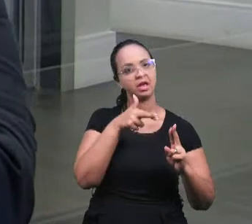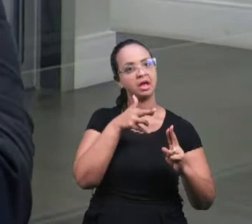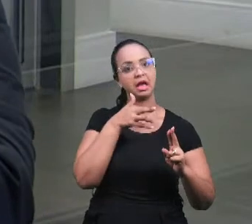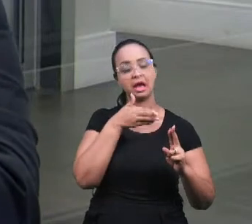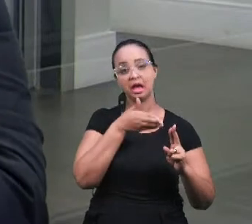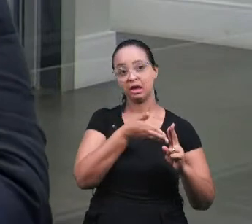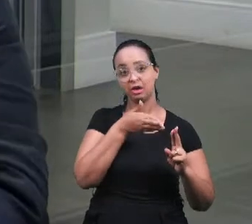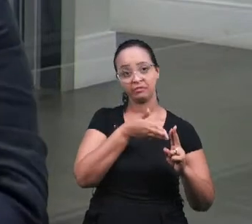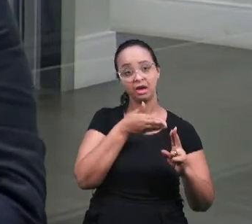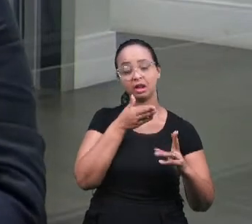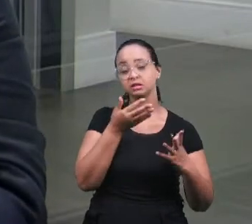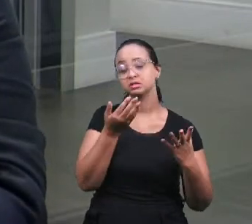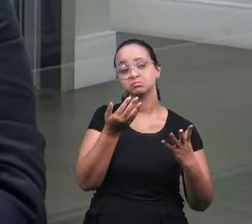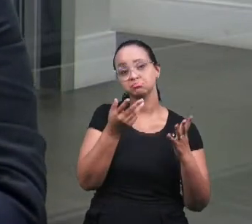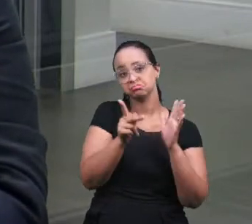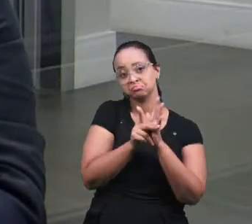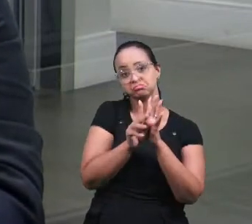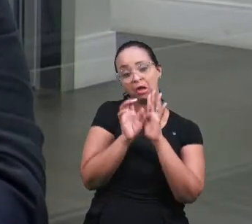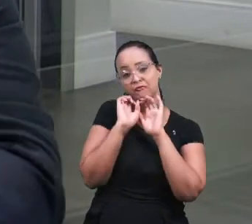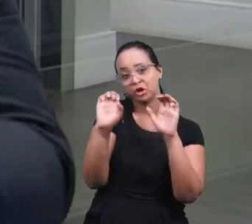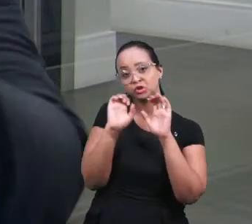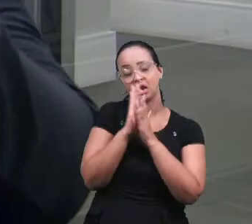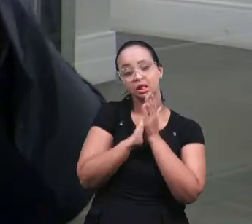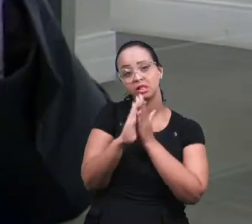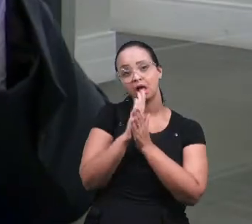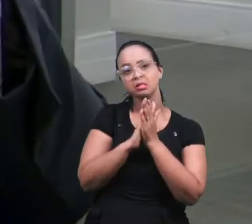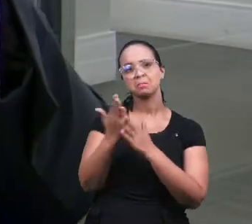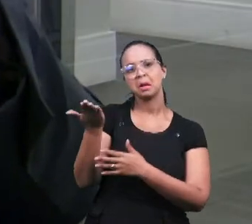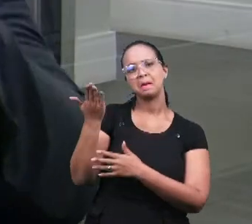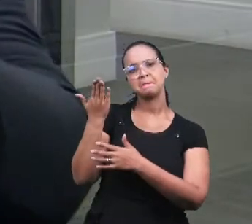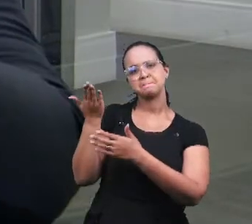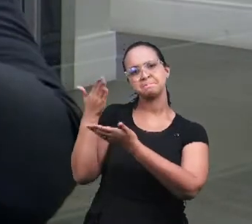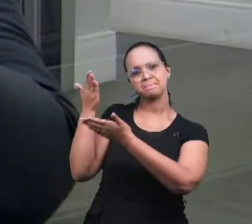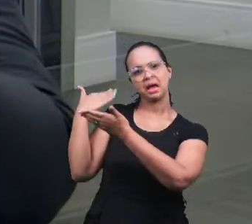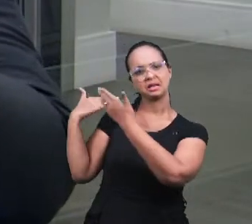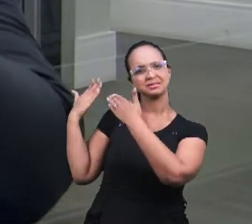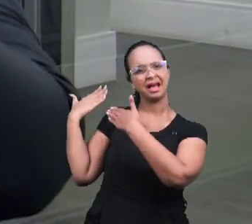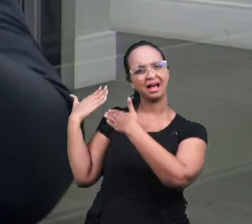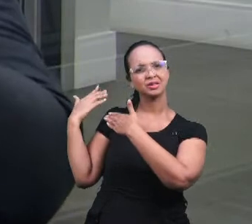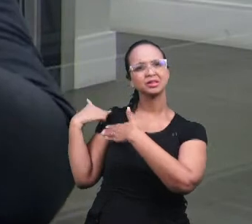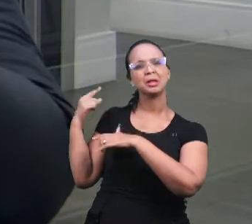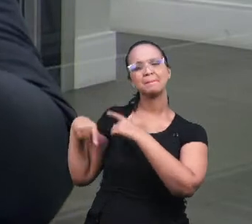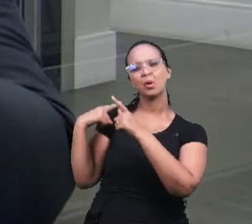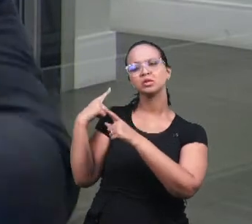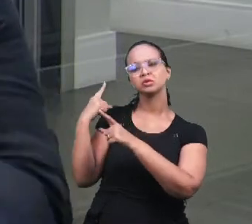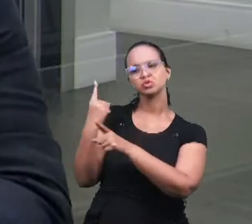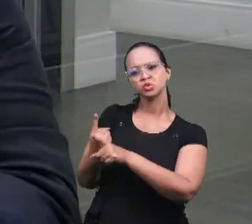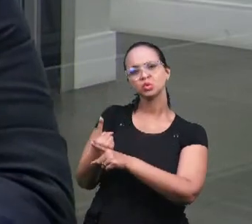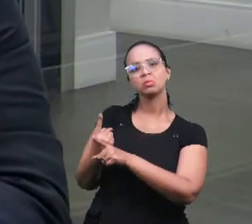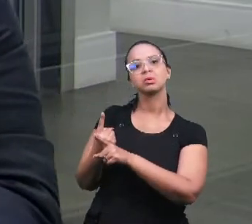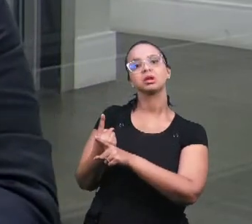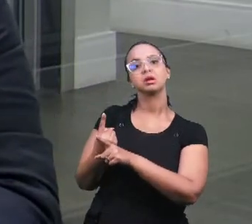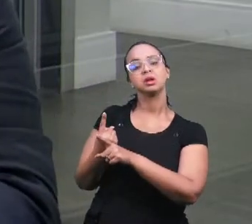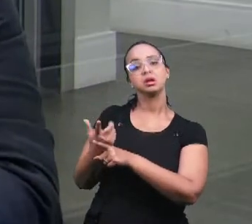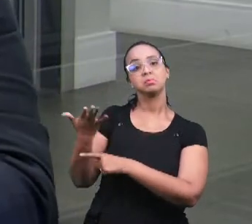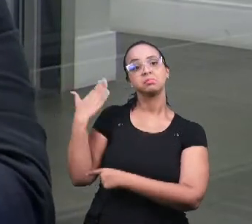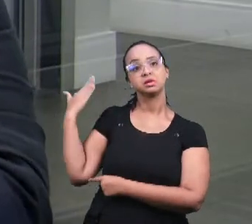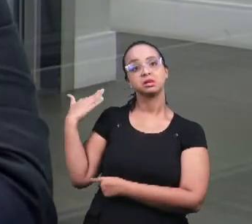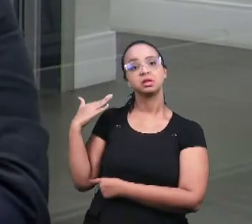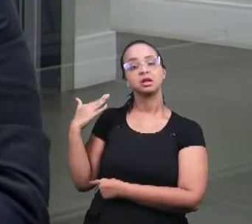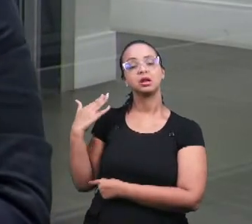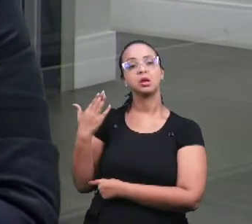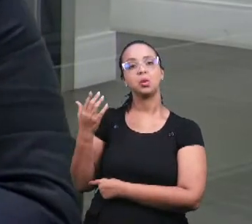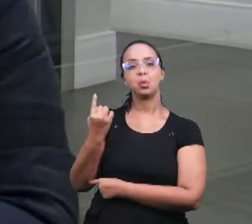dela não estar numa igreja. No passado dela, isso foi uma coisa que eu descobri depois, bem depois. Ela havia sido de uma